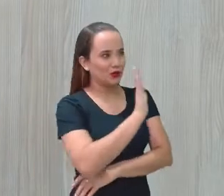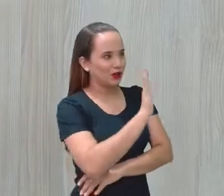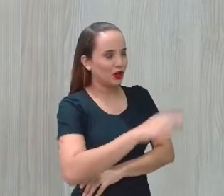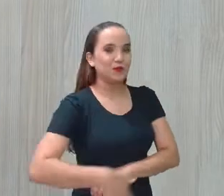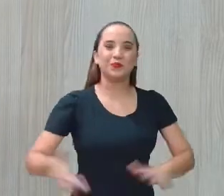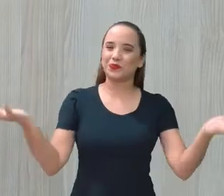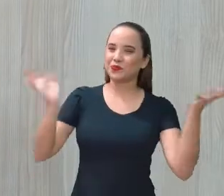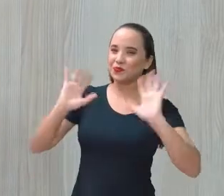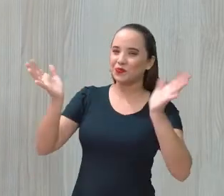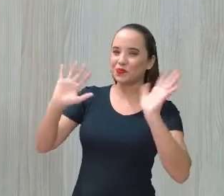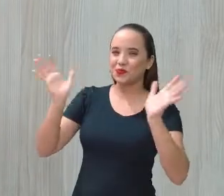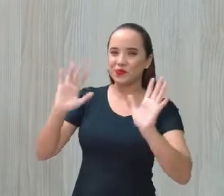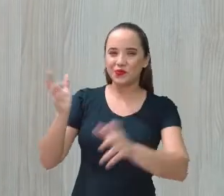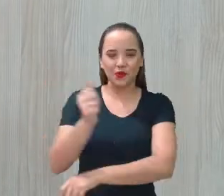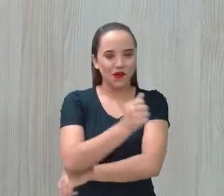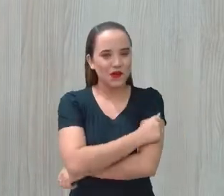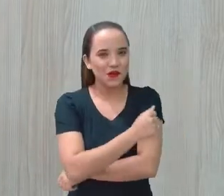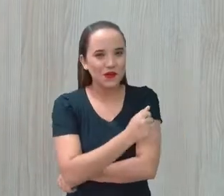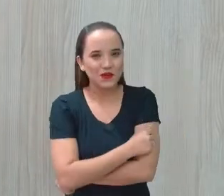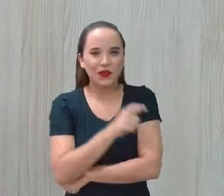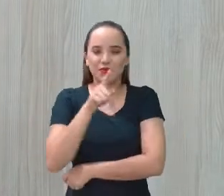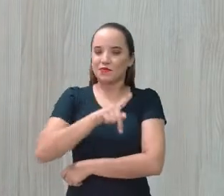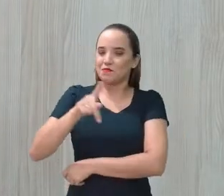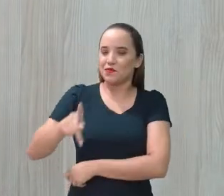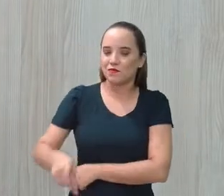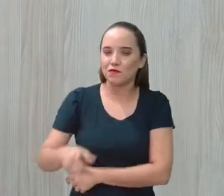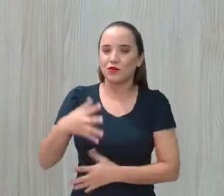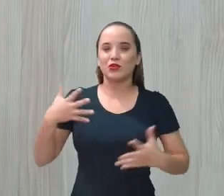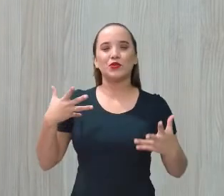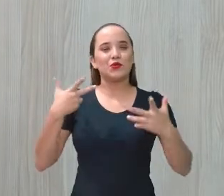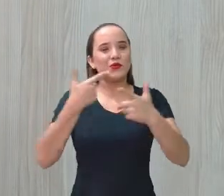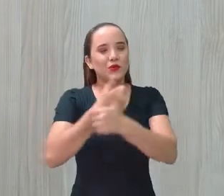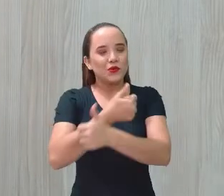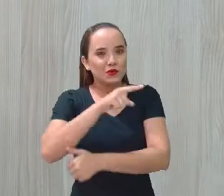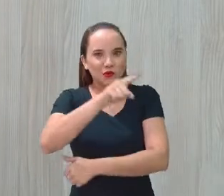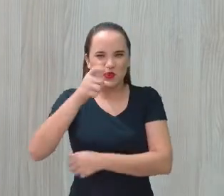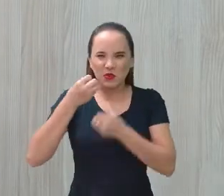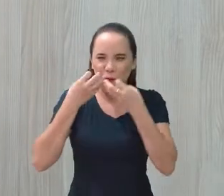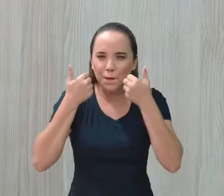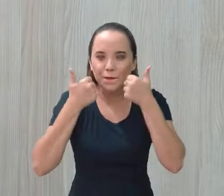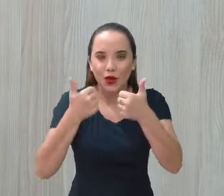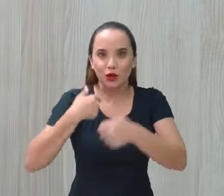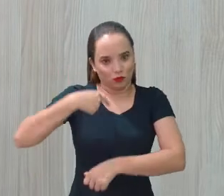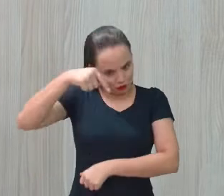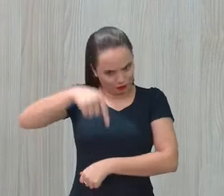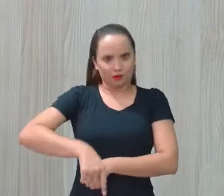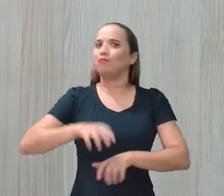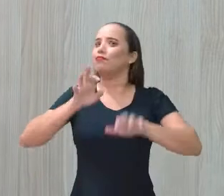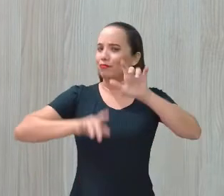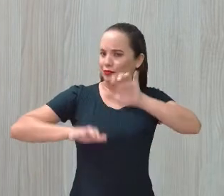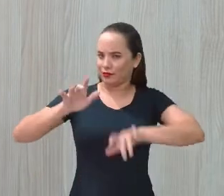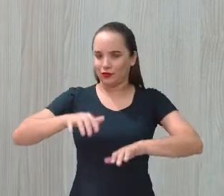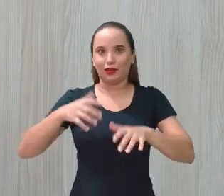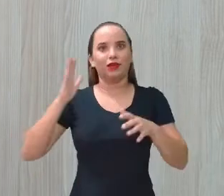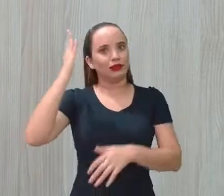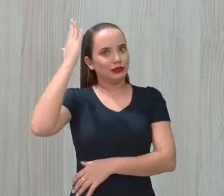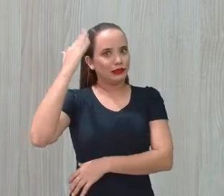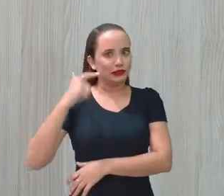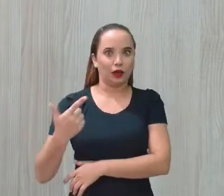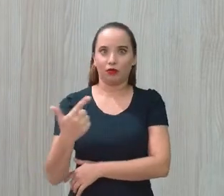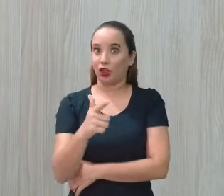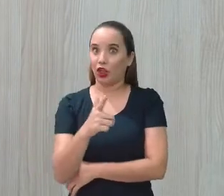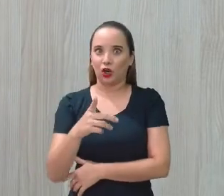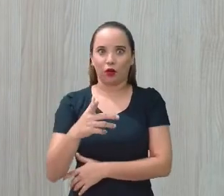Carla, olá, lindezas, tudo bem? Espero que vocês estejam bem. Já estou aqui no chat, vocês sabem que não tem mistério.